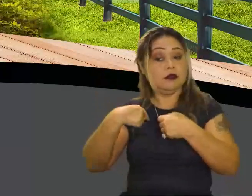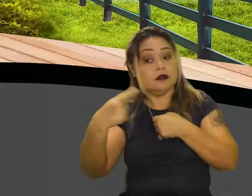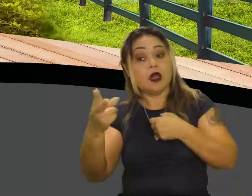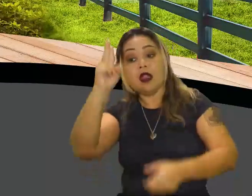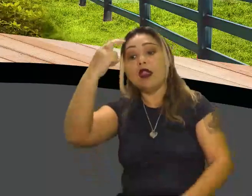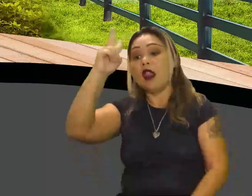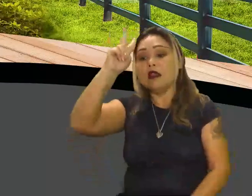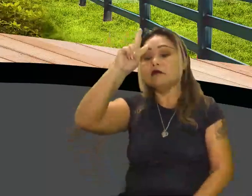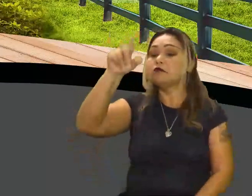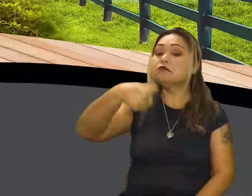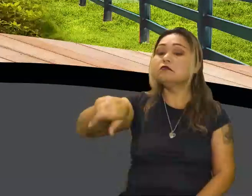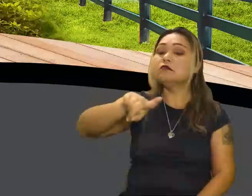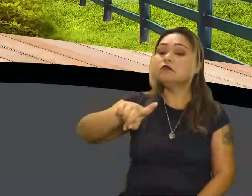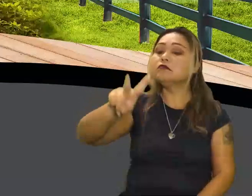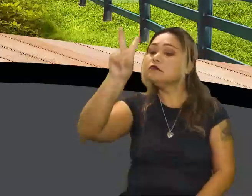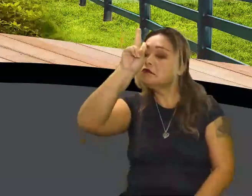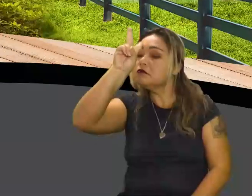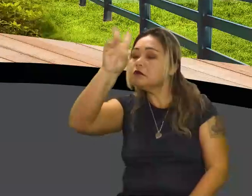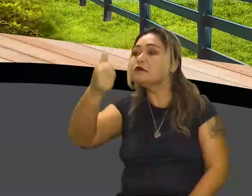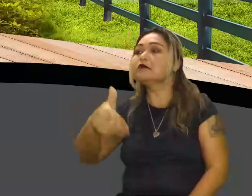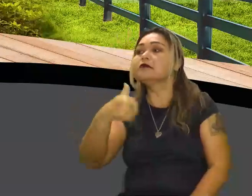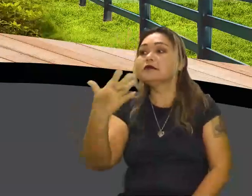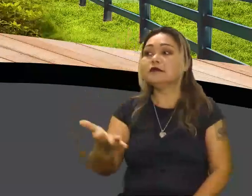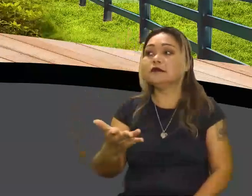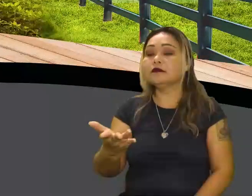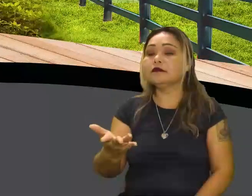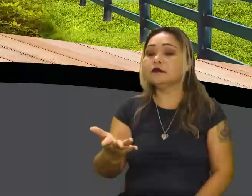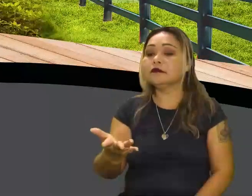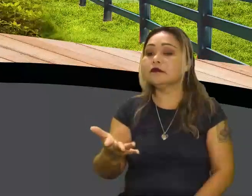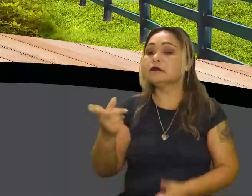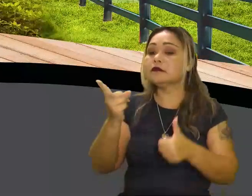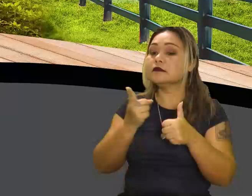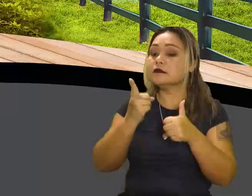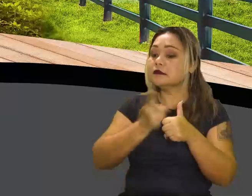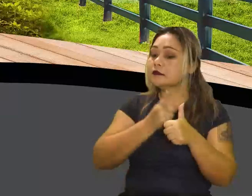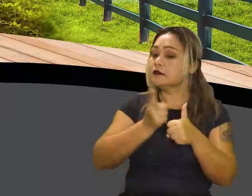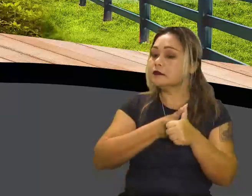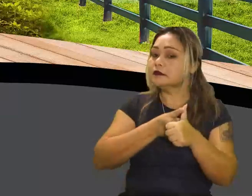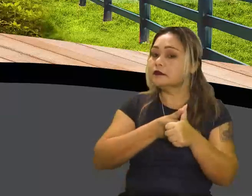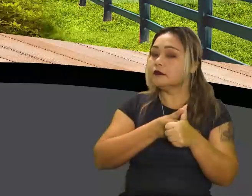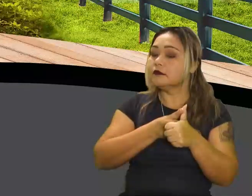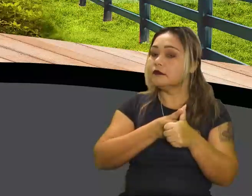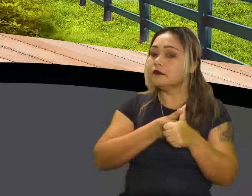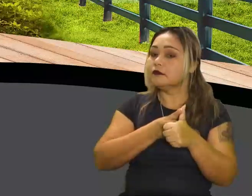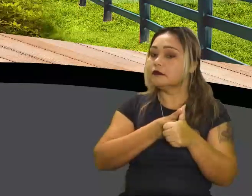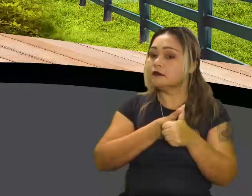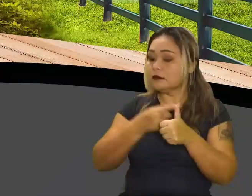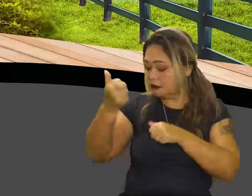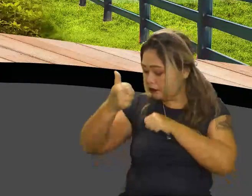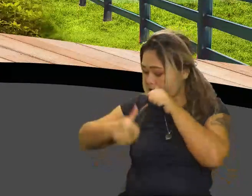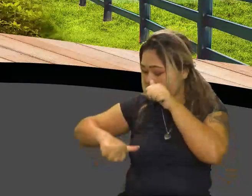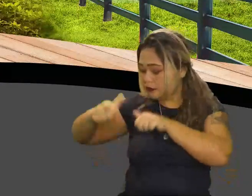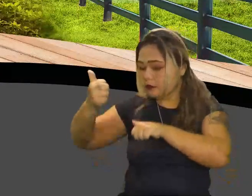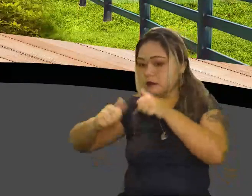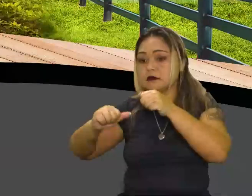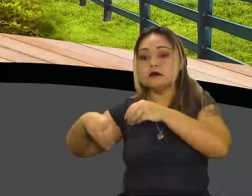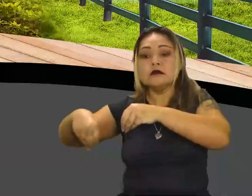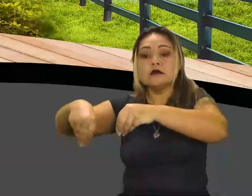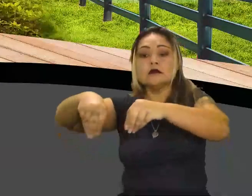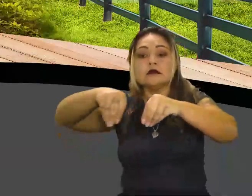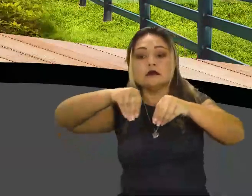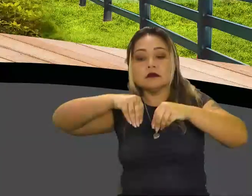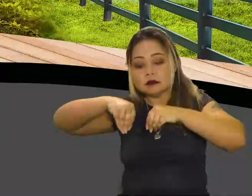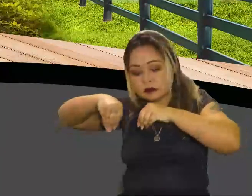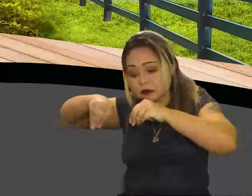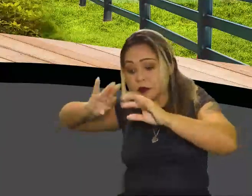remember, relembrar. Primeiro, nós fazemos um diagnóstico da sua